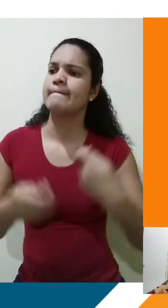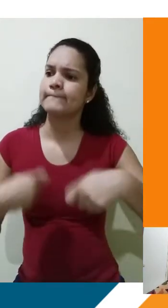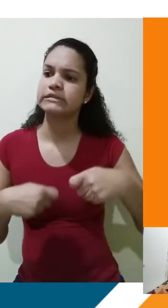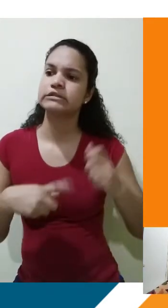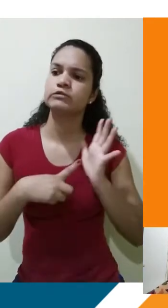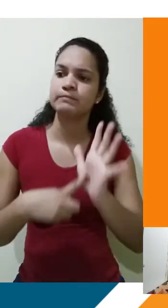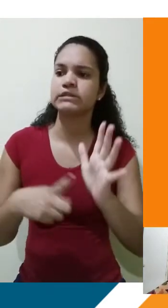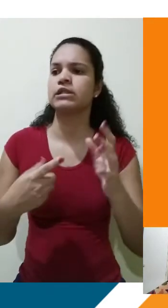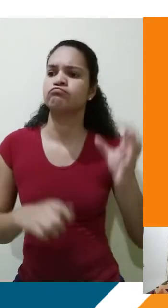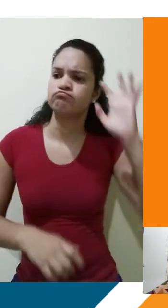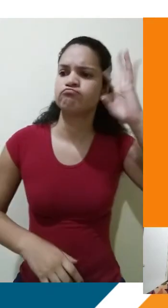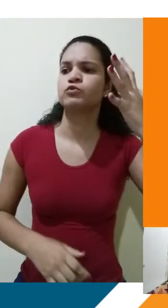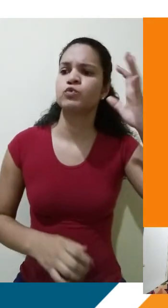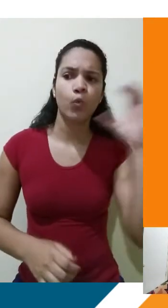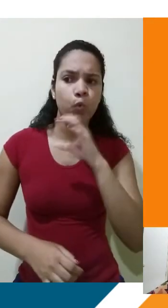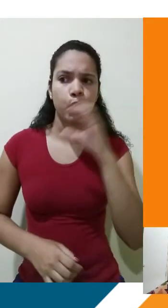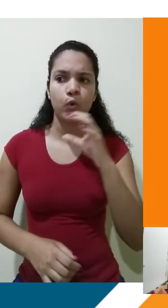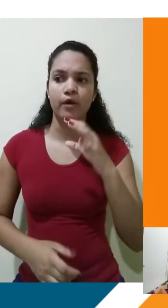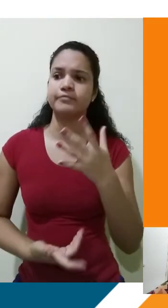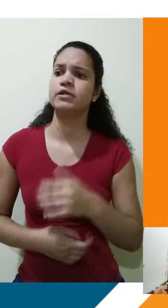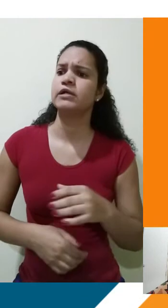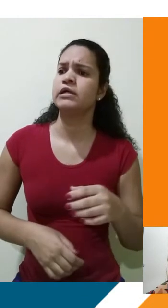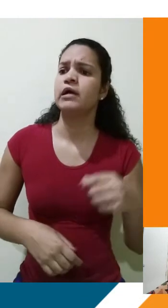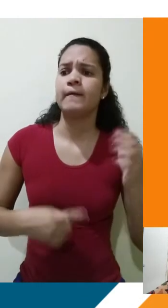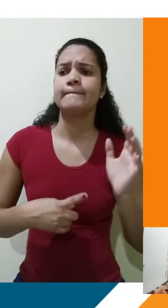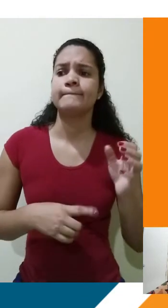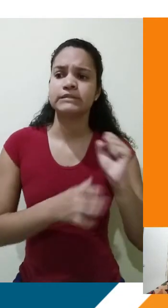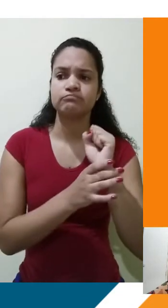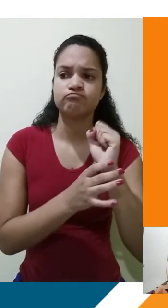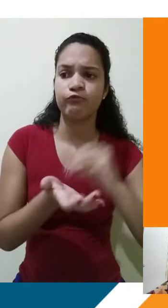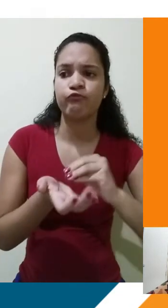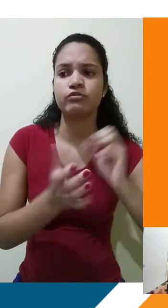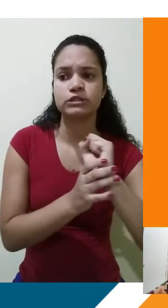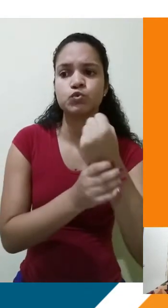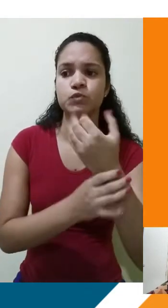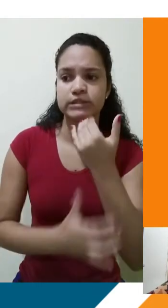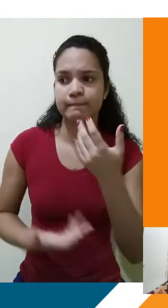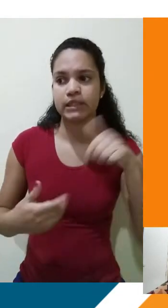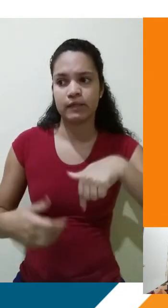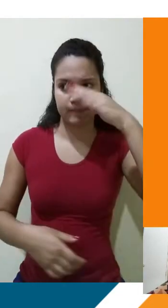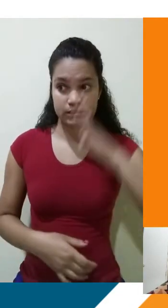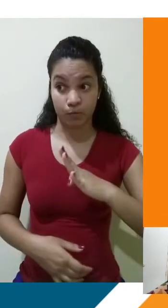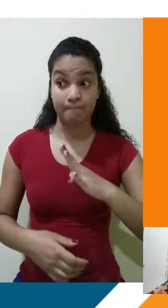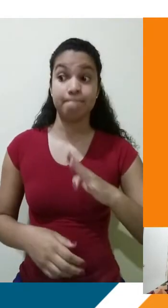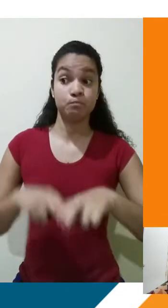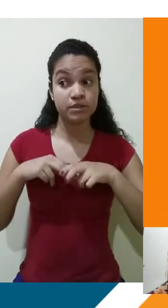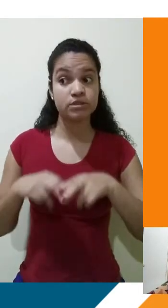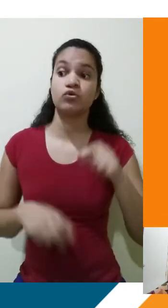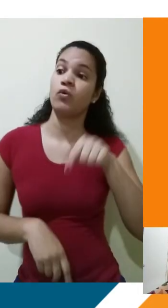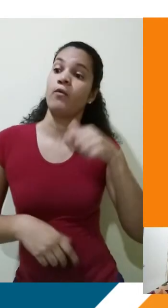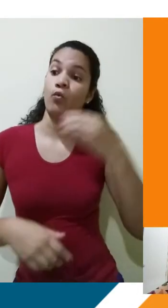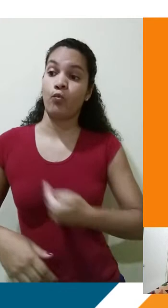nenhum elemento coesivo entre parágrafos, uma solução urgente para a falta de segurança alimentar no Brasil. Para isso, o governo federal precisa, por meio de decreto,